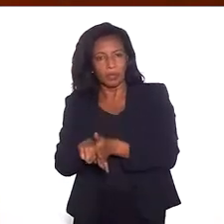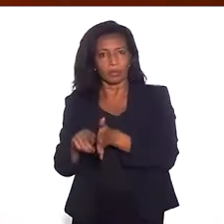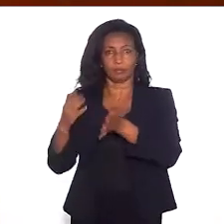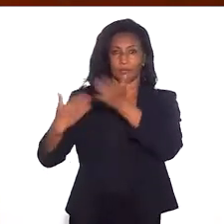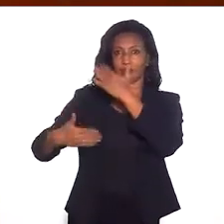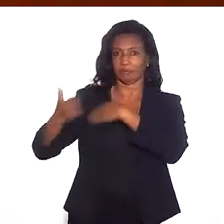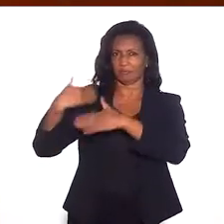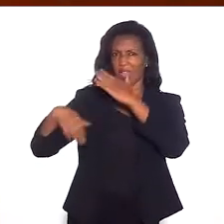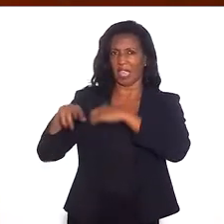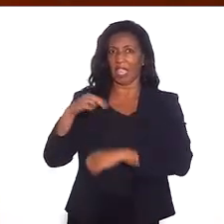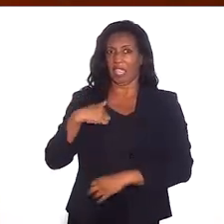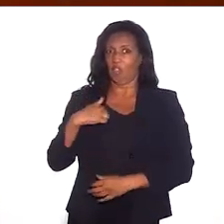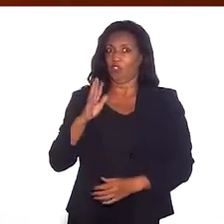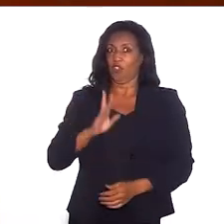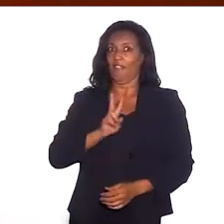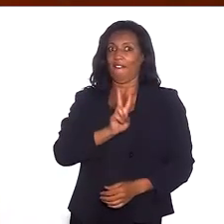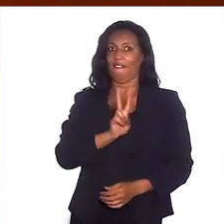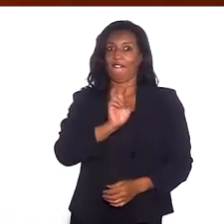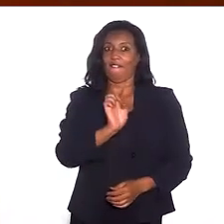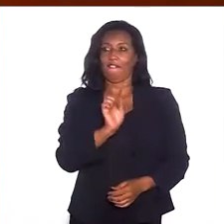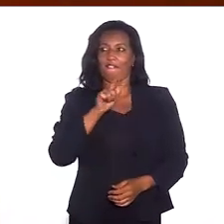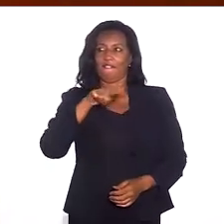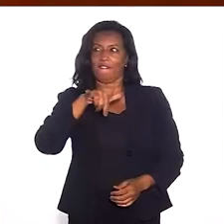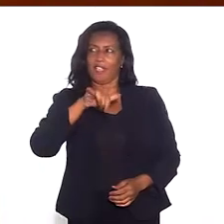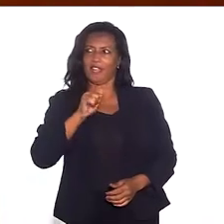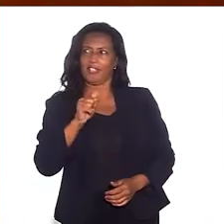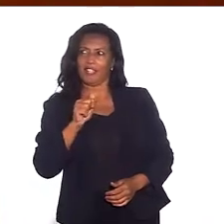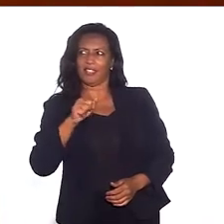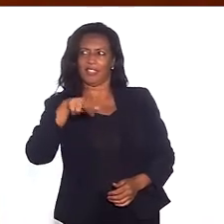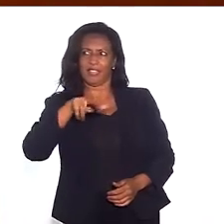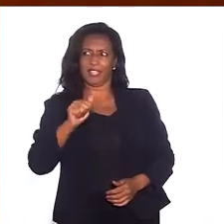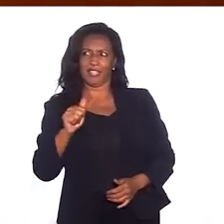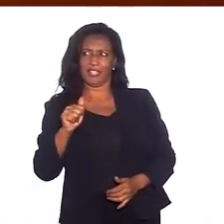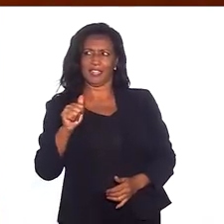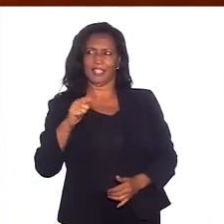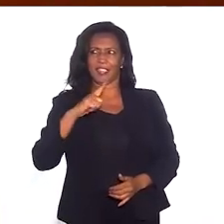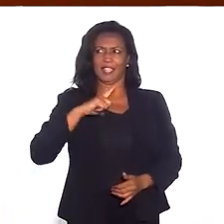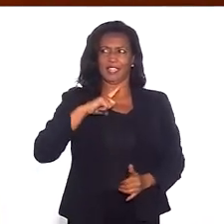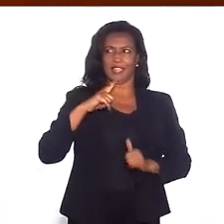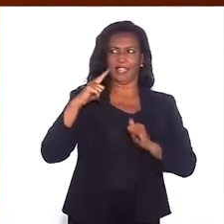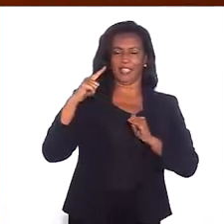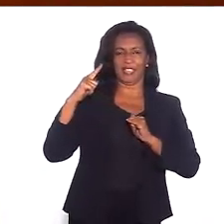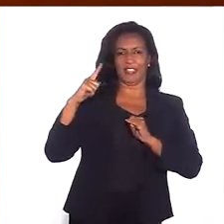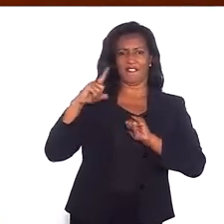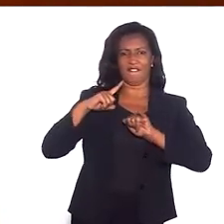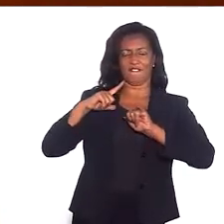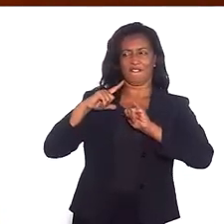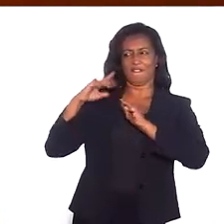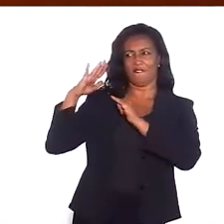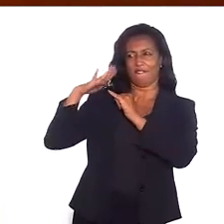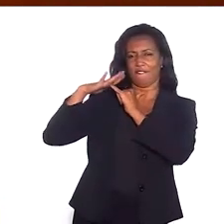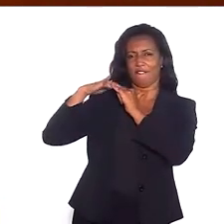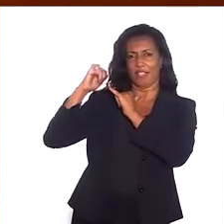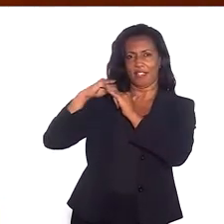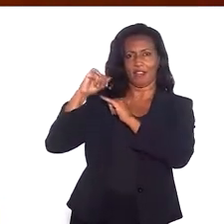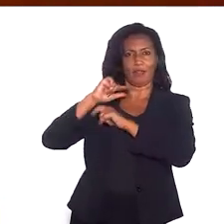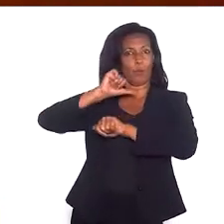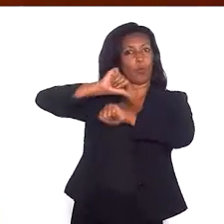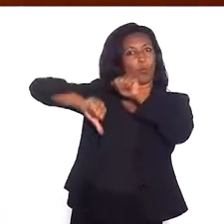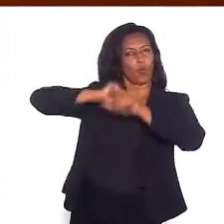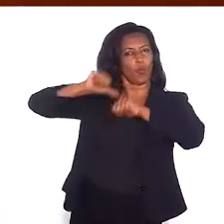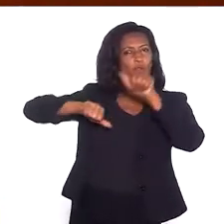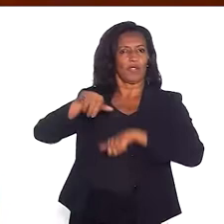época eu já era vegana e estudava então sobre ética animal. Eu me graduei em Direito, mas depois acabei mudando para